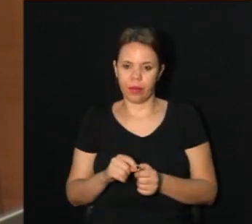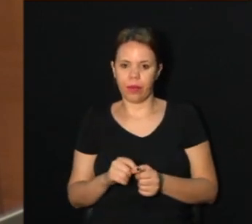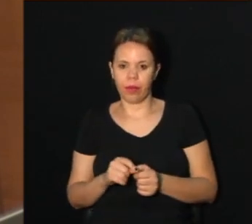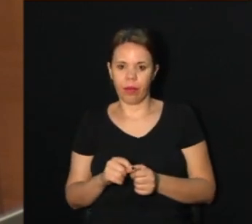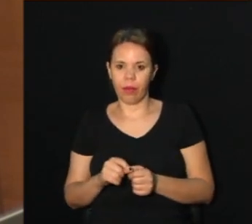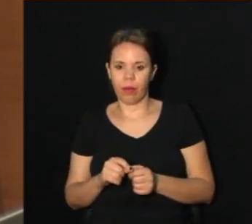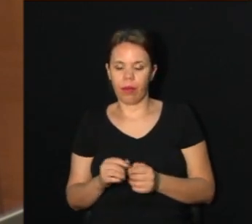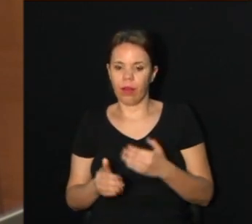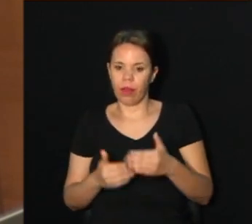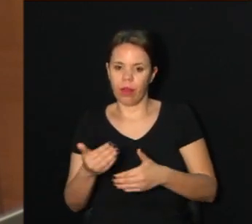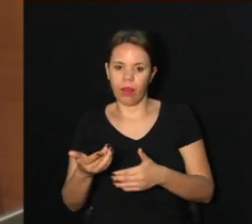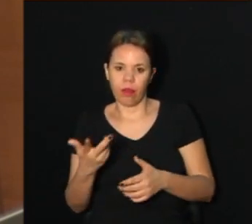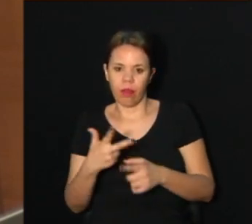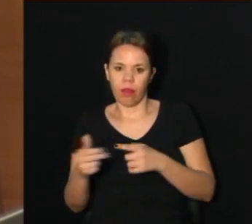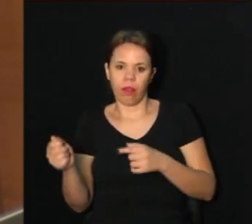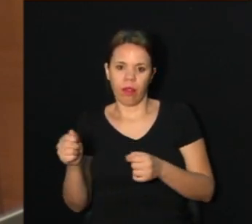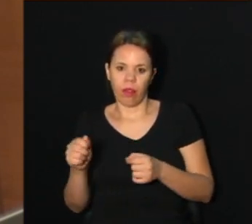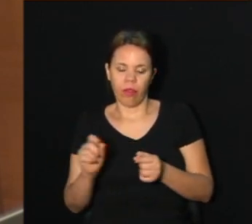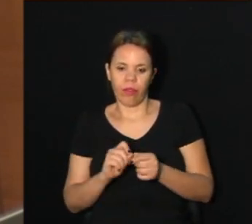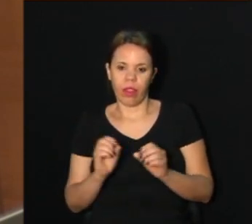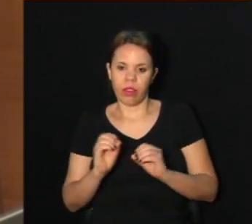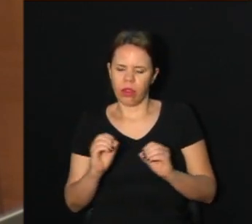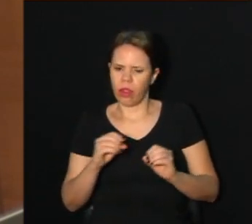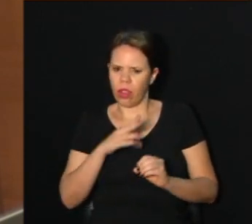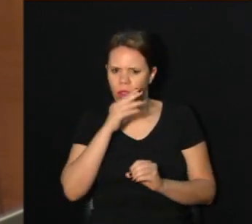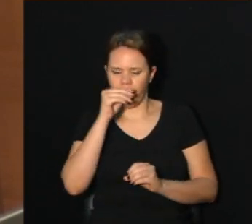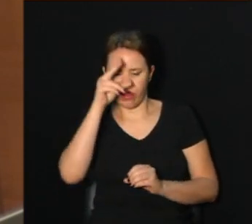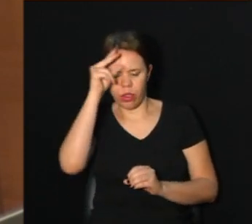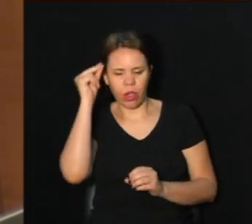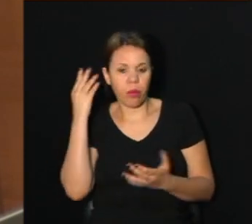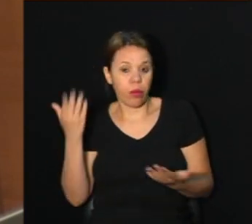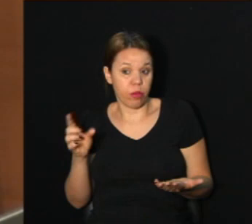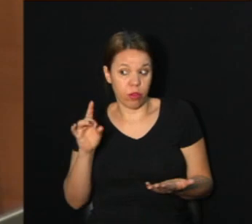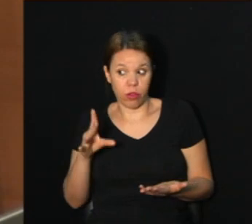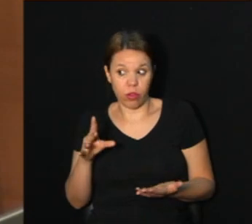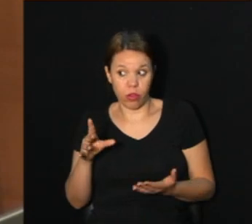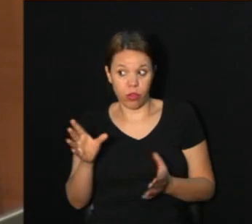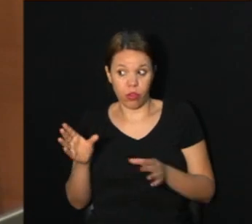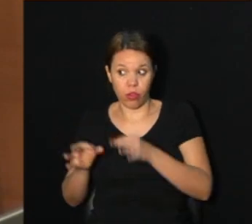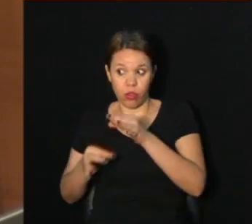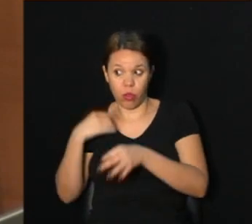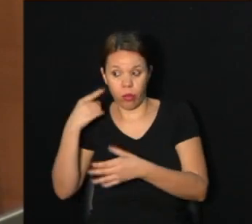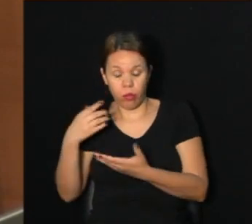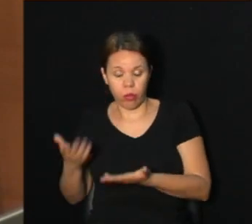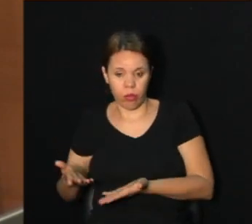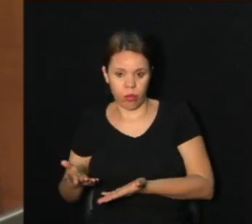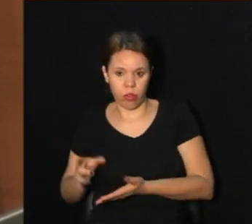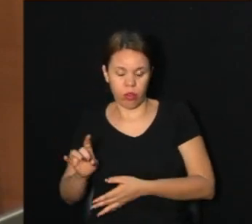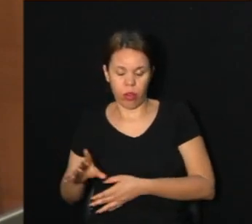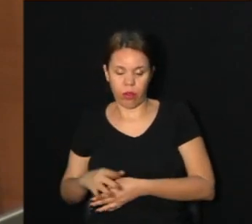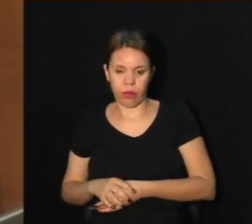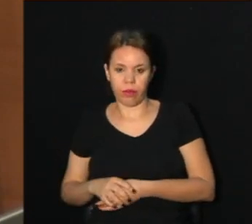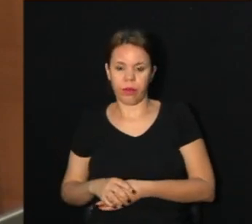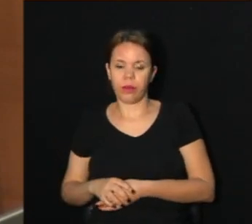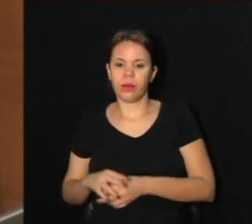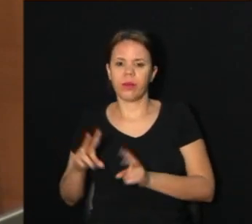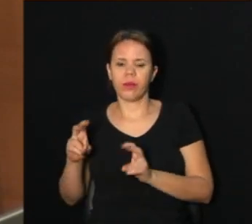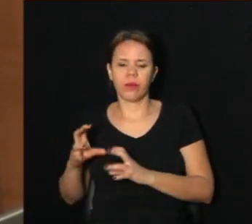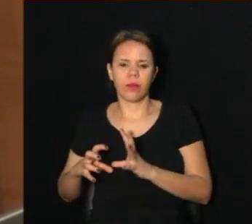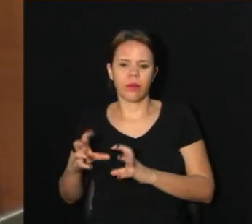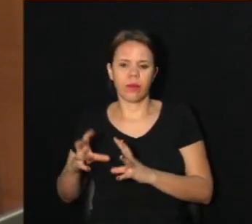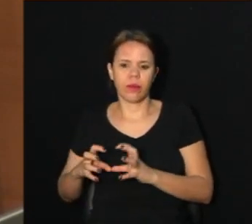para frente. E não faz isso com nenhum servidor, só com eles. Agora, um assunto